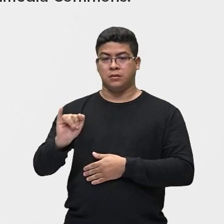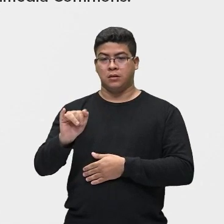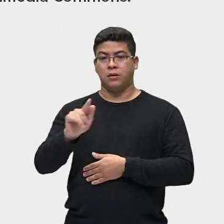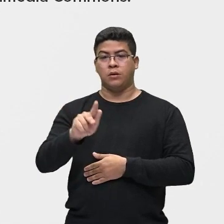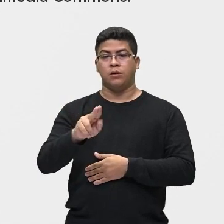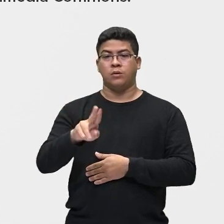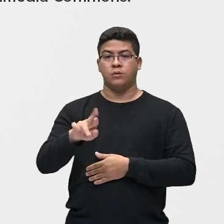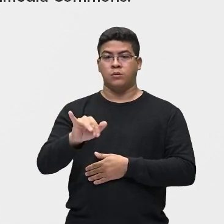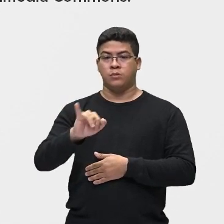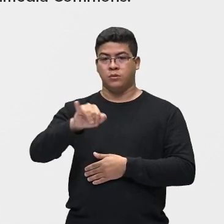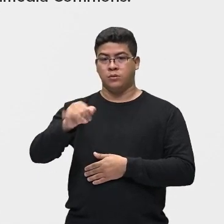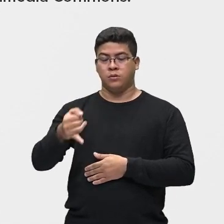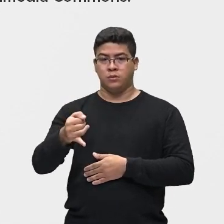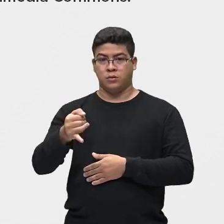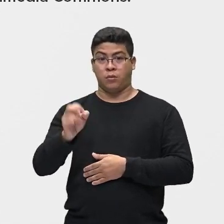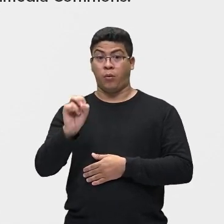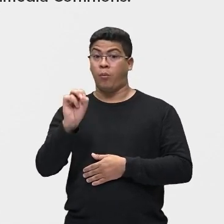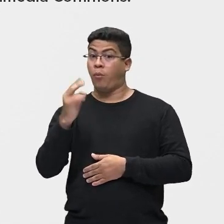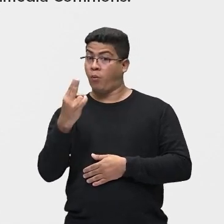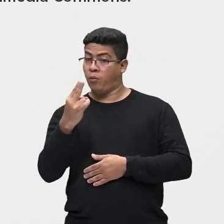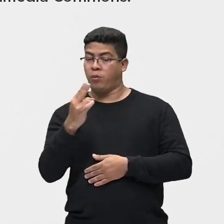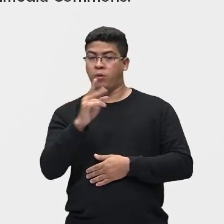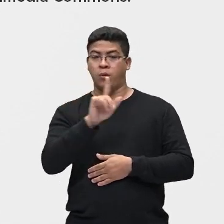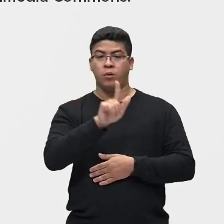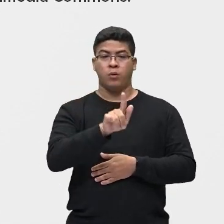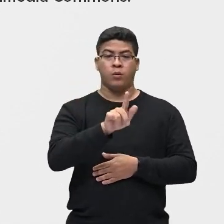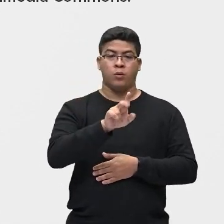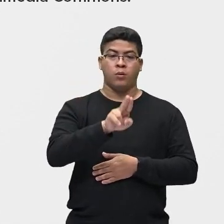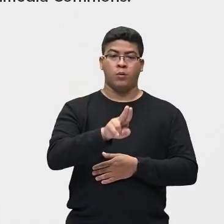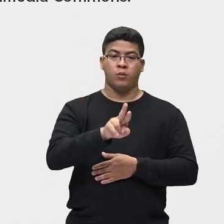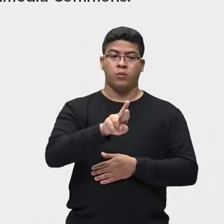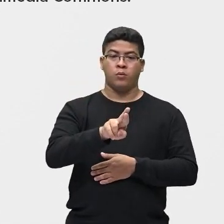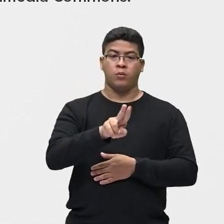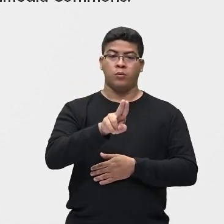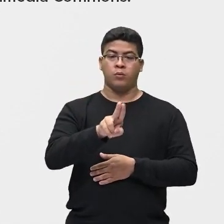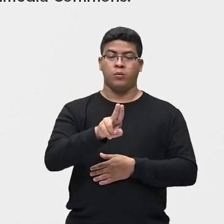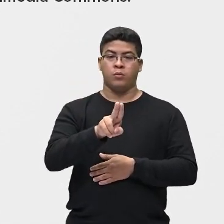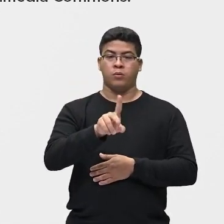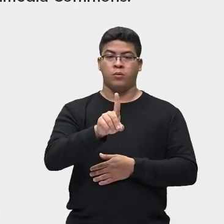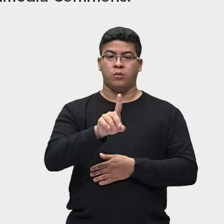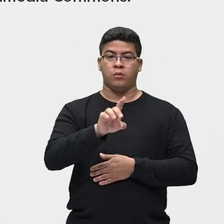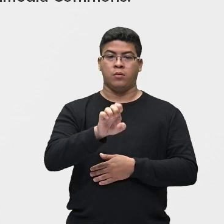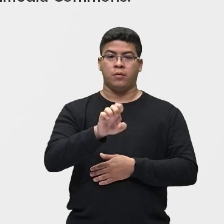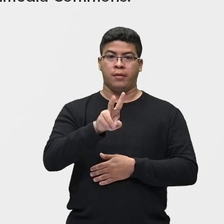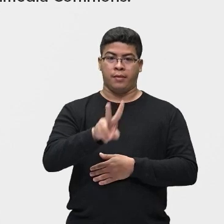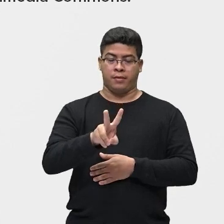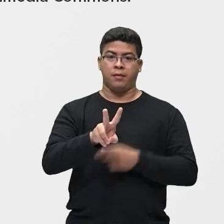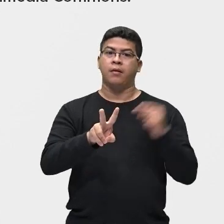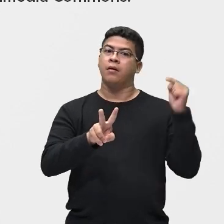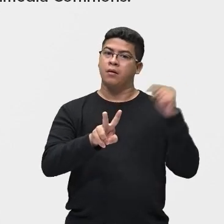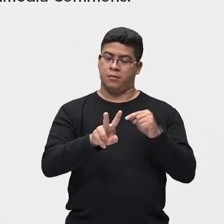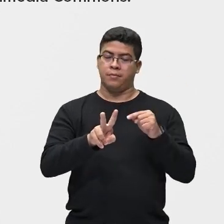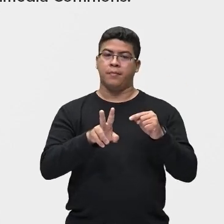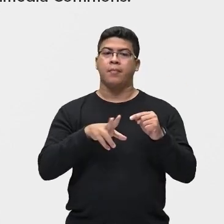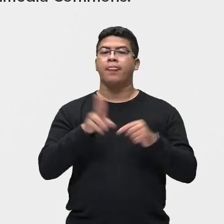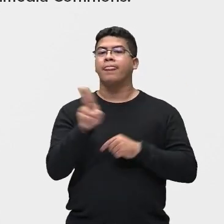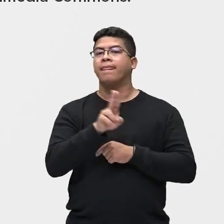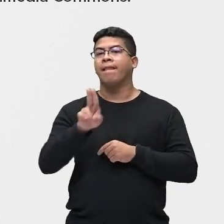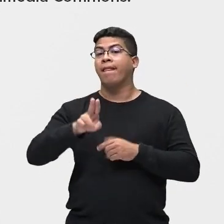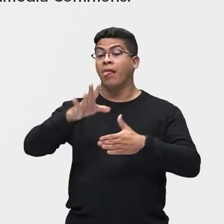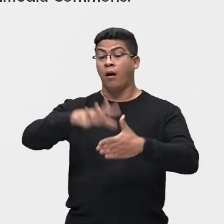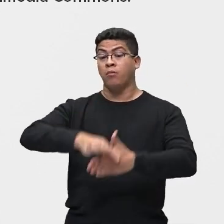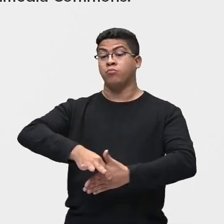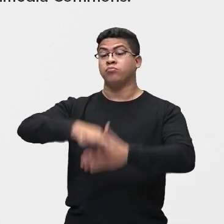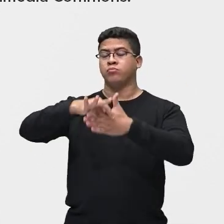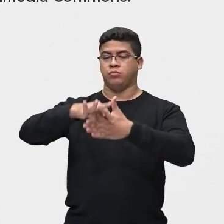certo? Os hindus chamam ele assim, o honorífico ou o honorável Guruji